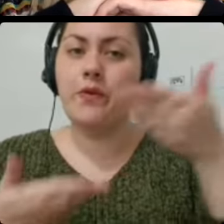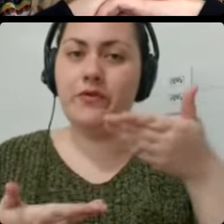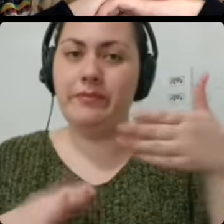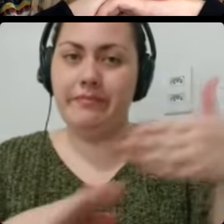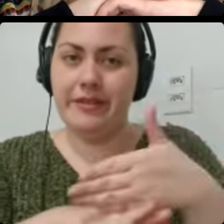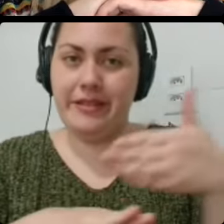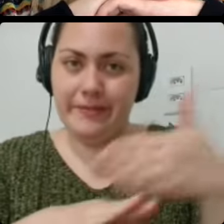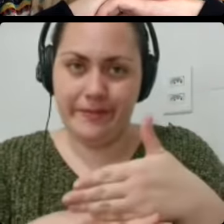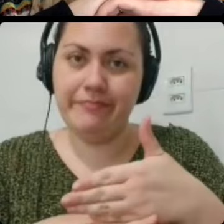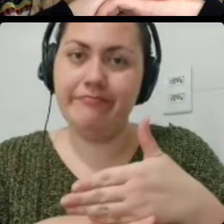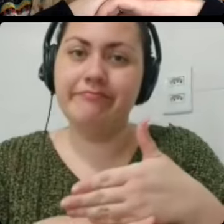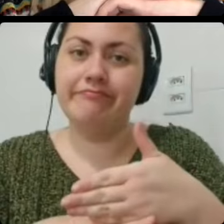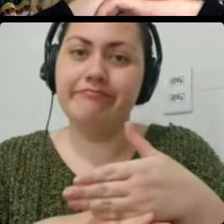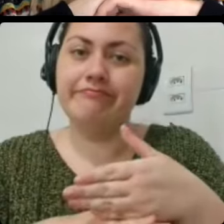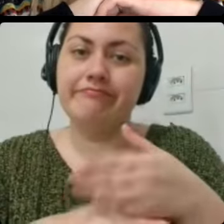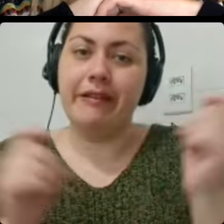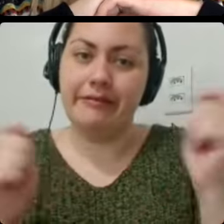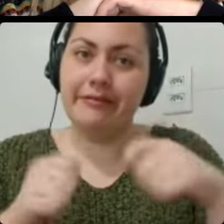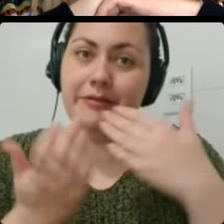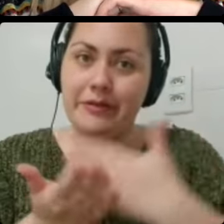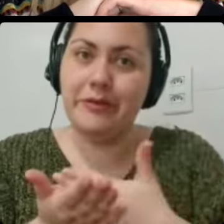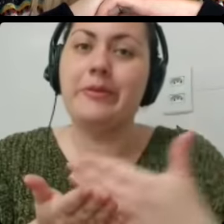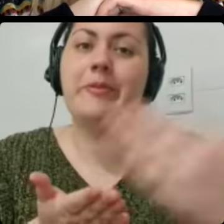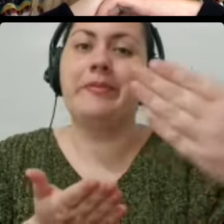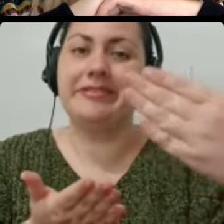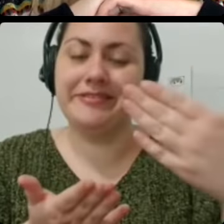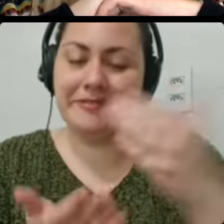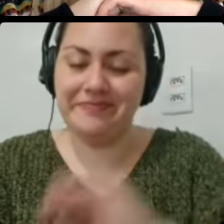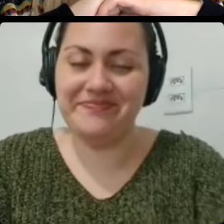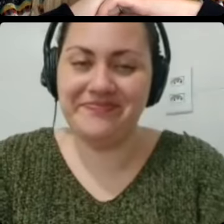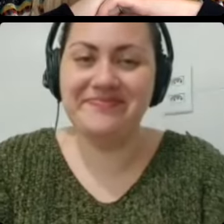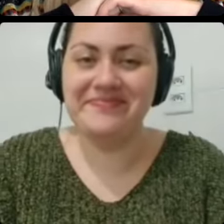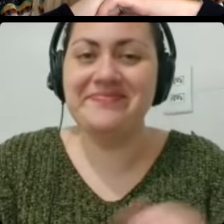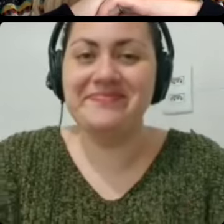possamos iniciar.